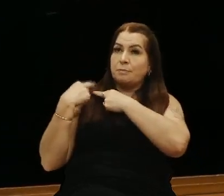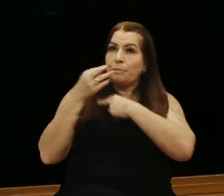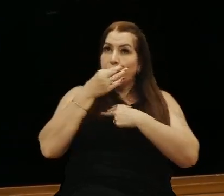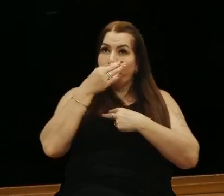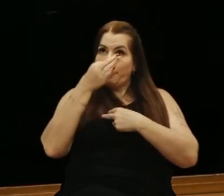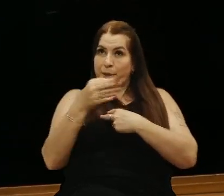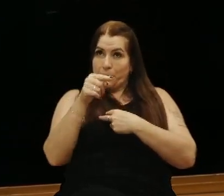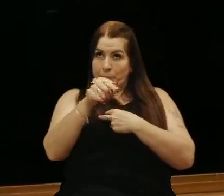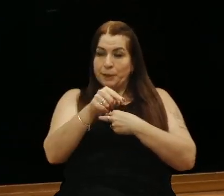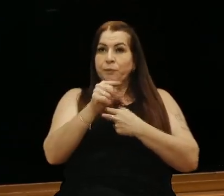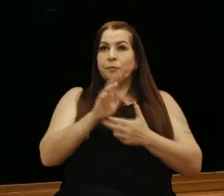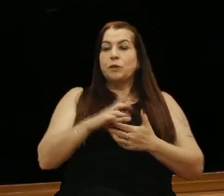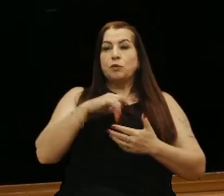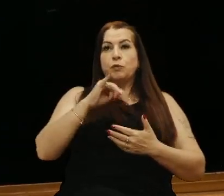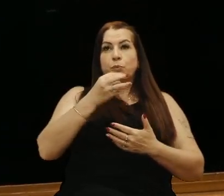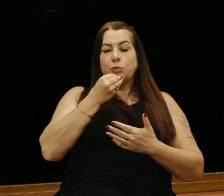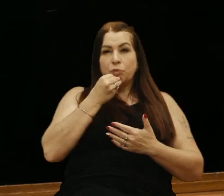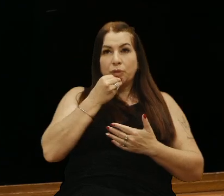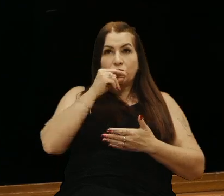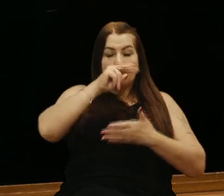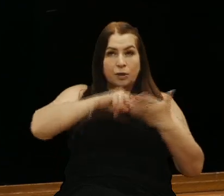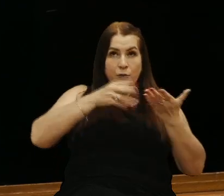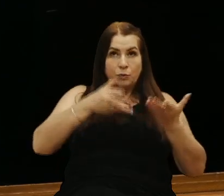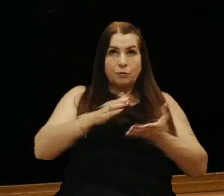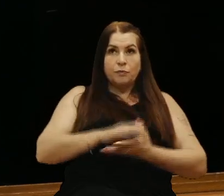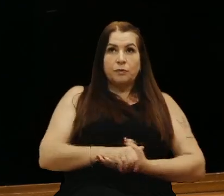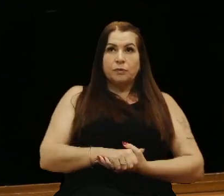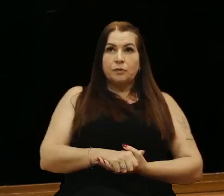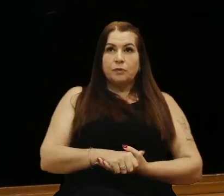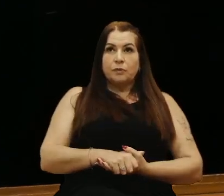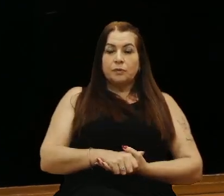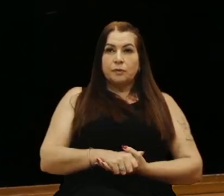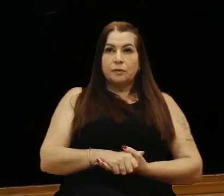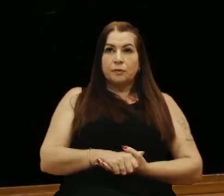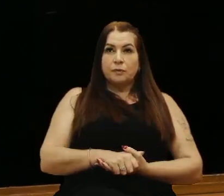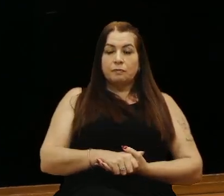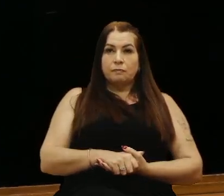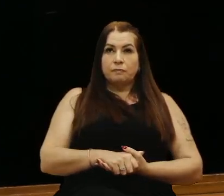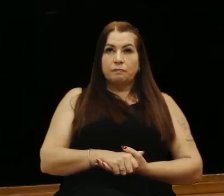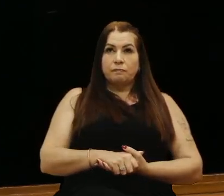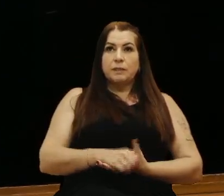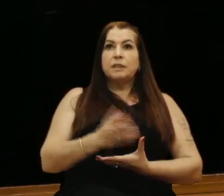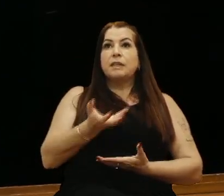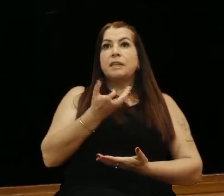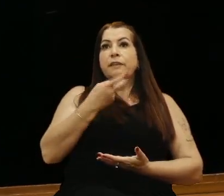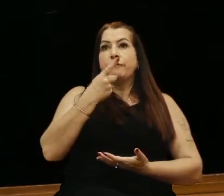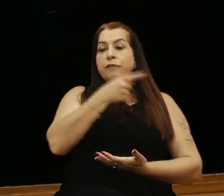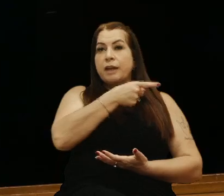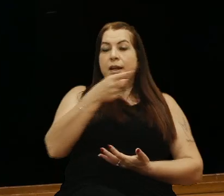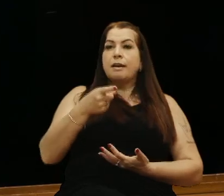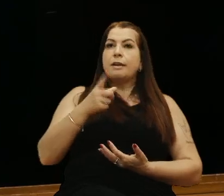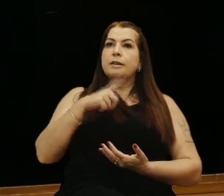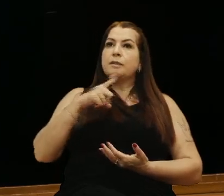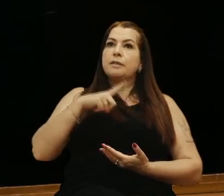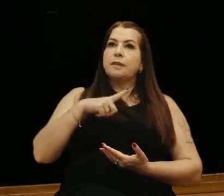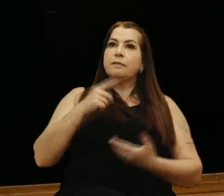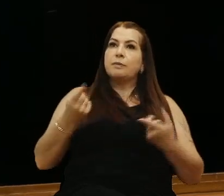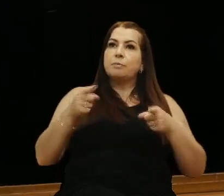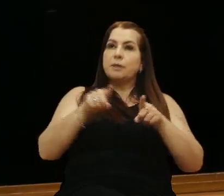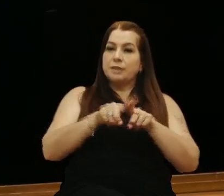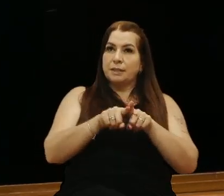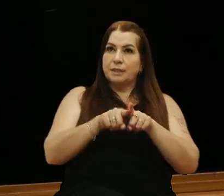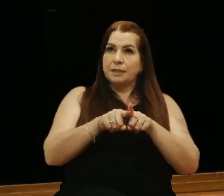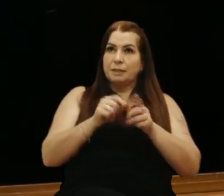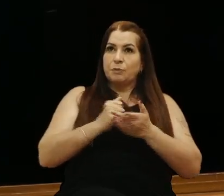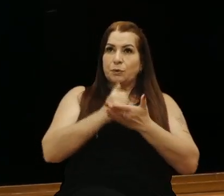parecer, que tive a oportunidade de ler hoje, queria relatar que tive a parceria do